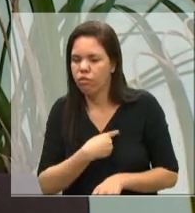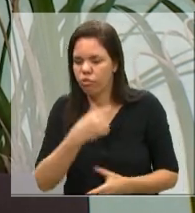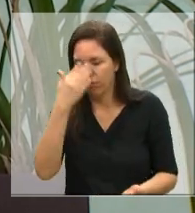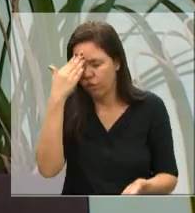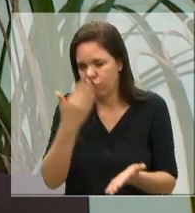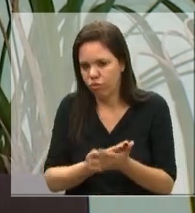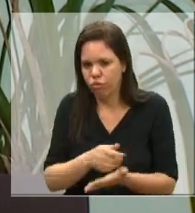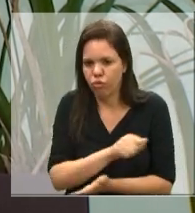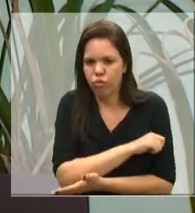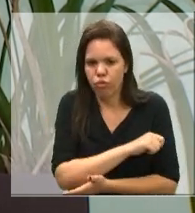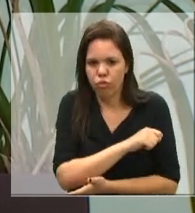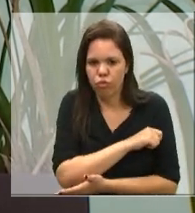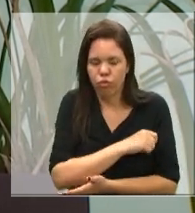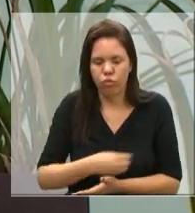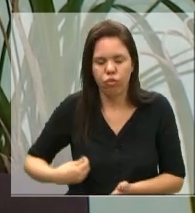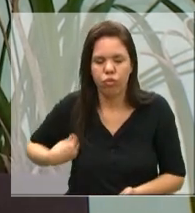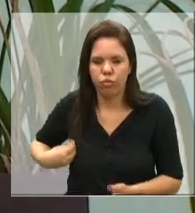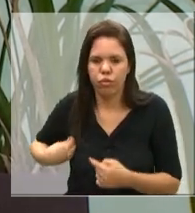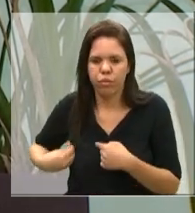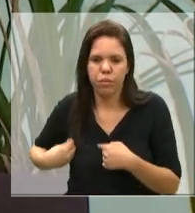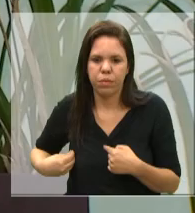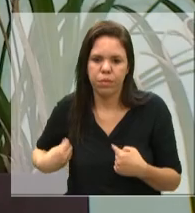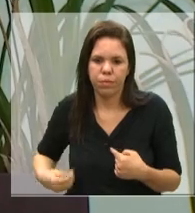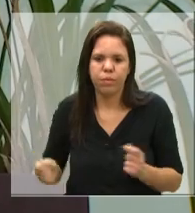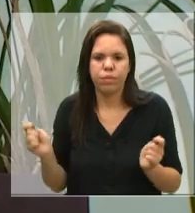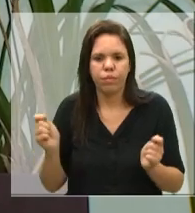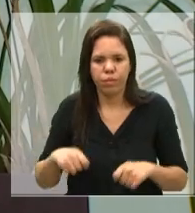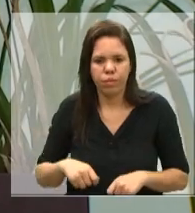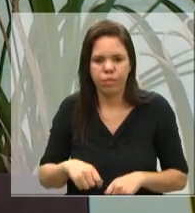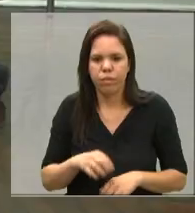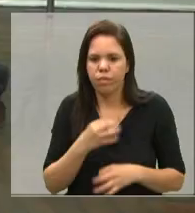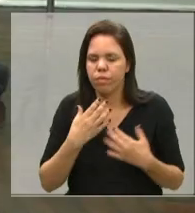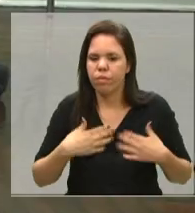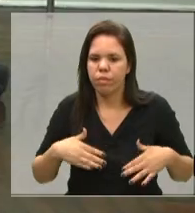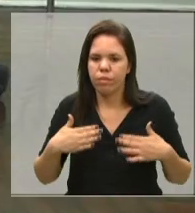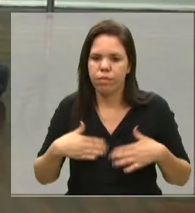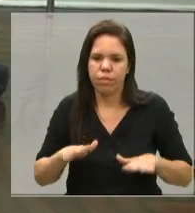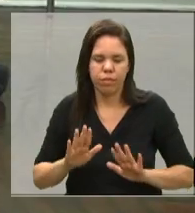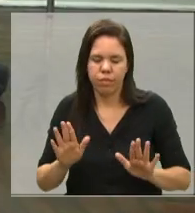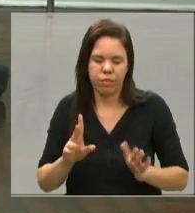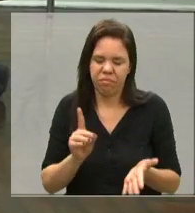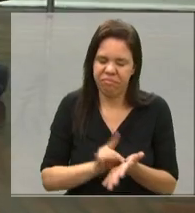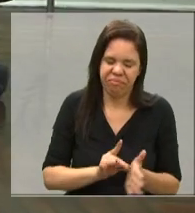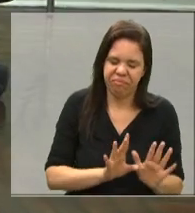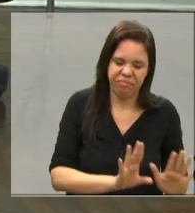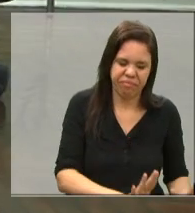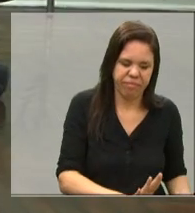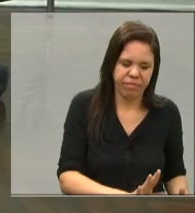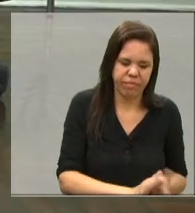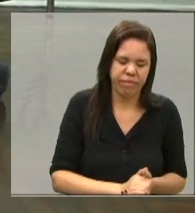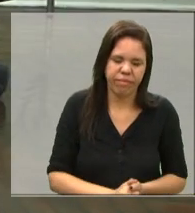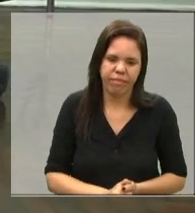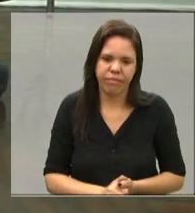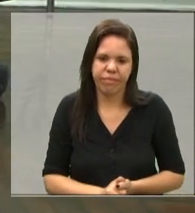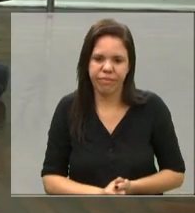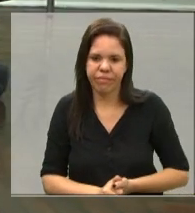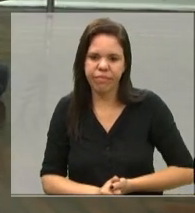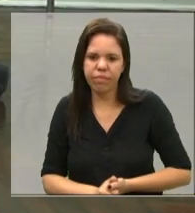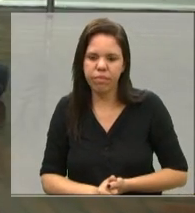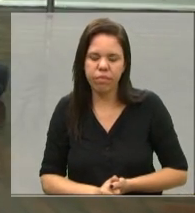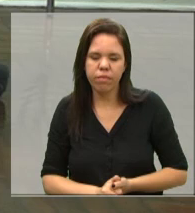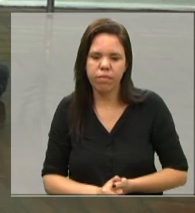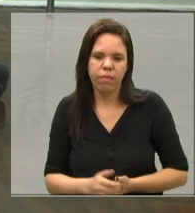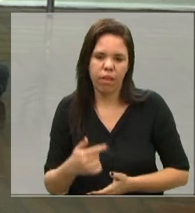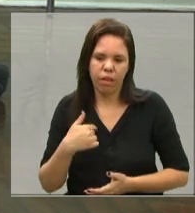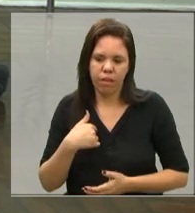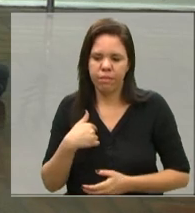acreditamos que o aluno do ensino presencial possa ser um aluno passivo. Não é bem verdade, porque a gente sabe que por mais que eu